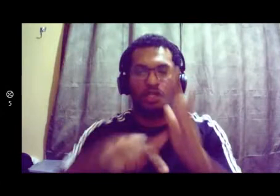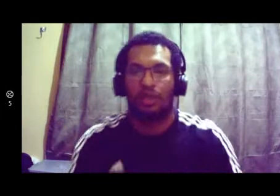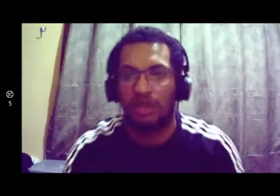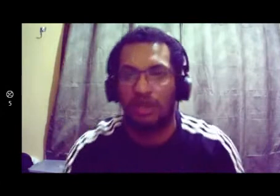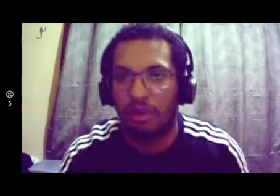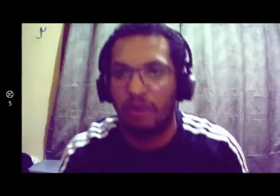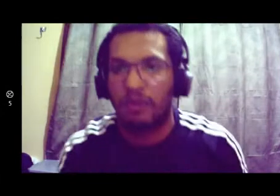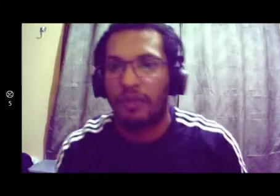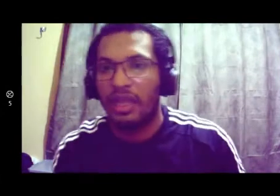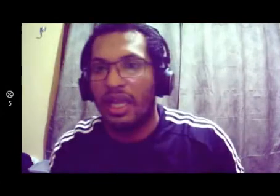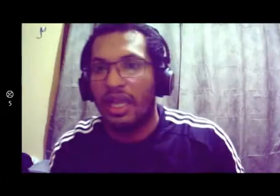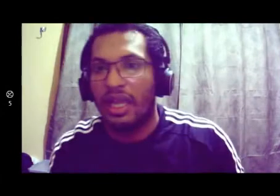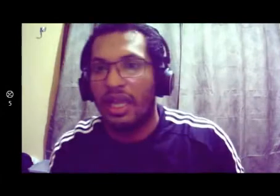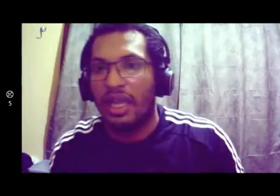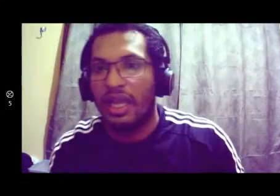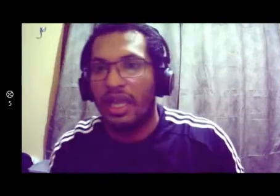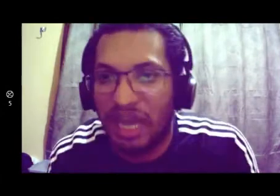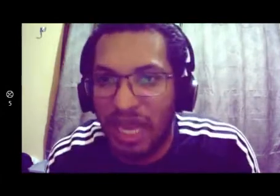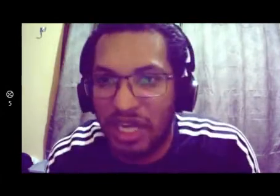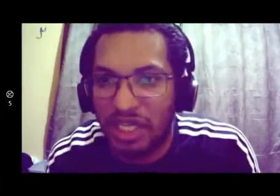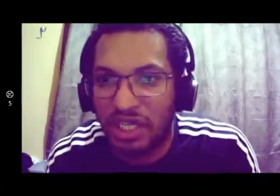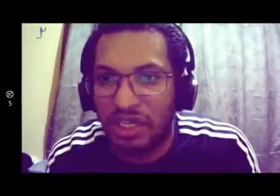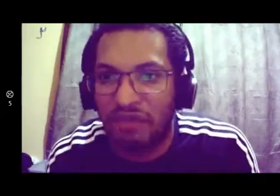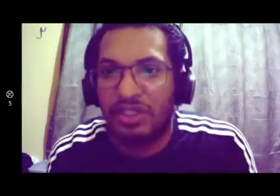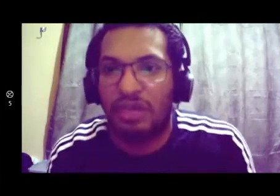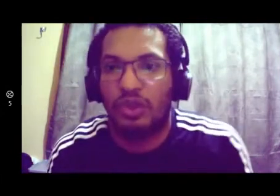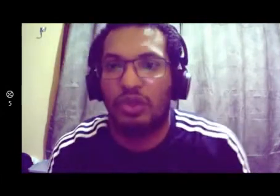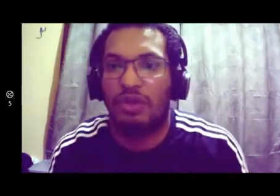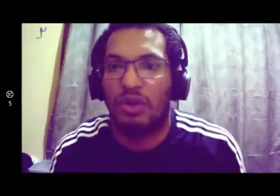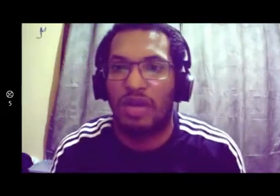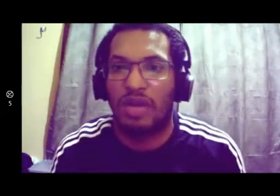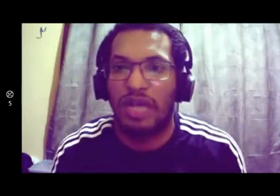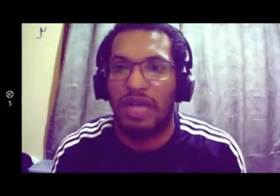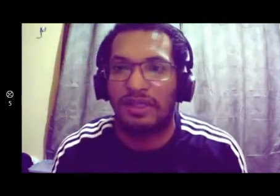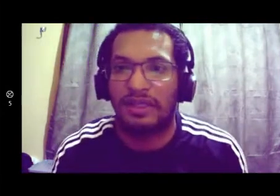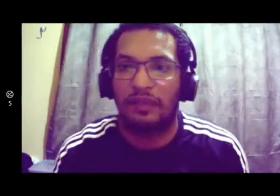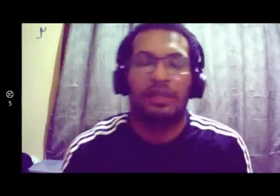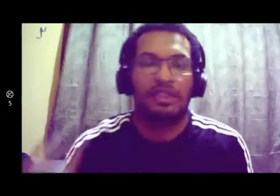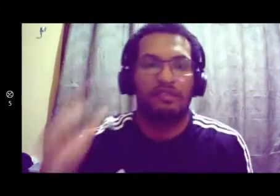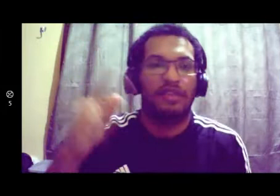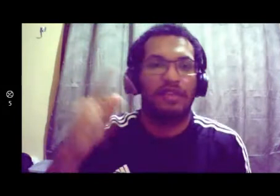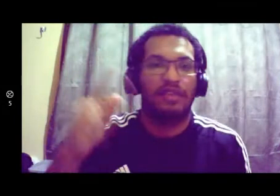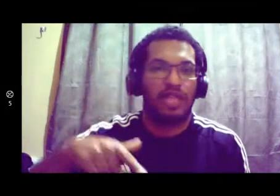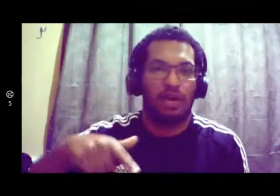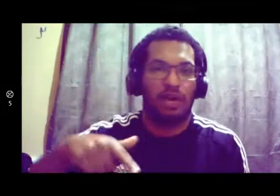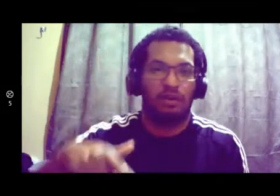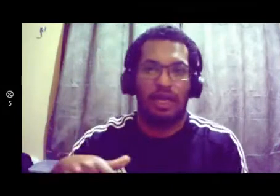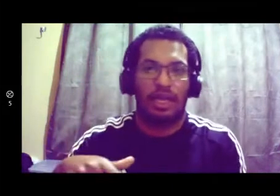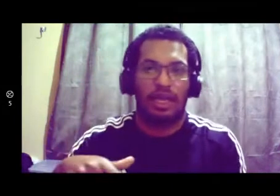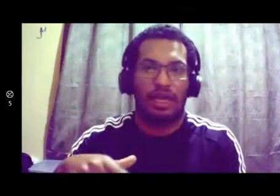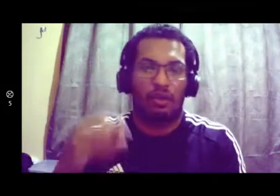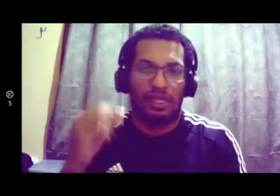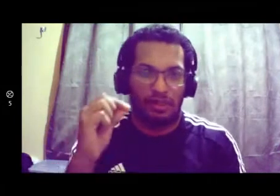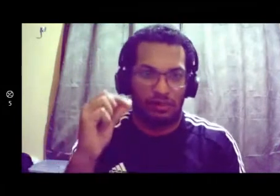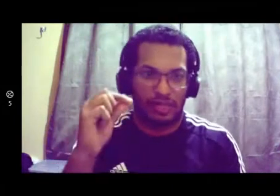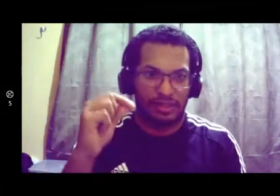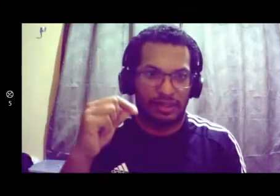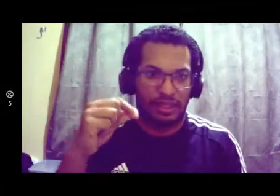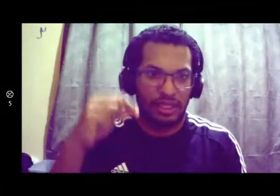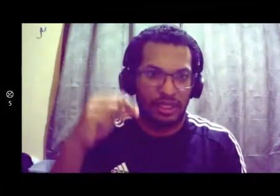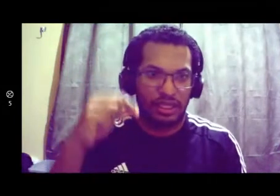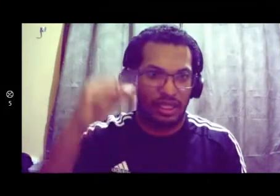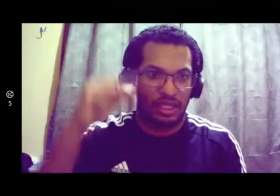frente. Tá bom? Esse antigamente, você costuma colocar assim. Você faz o sinal com as